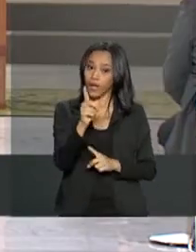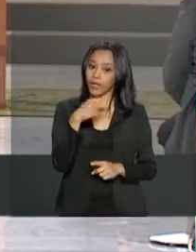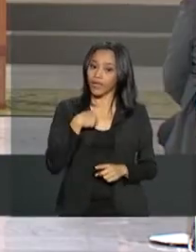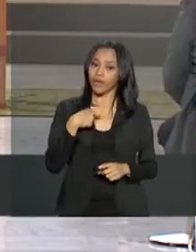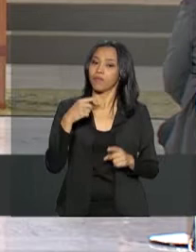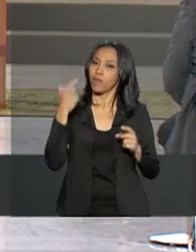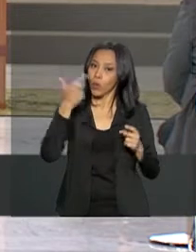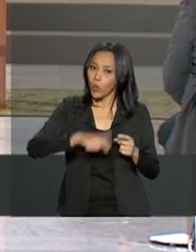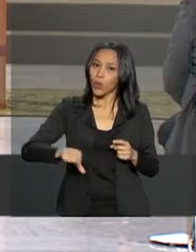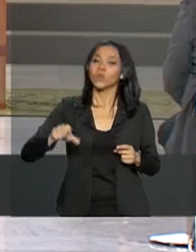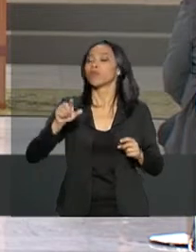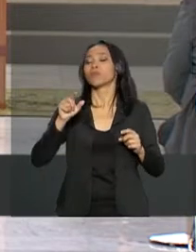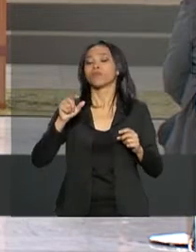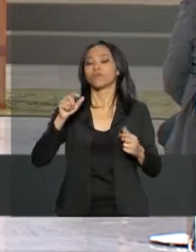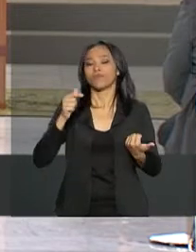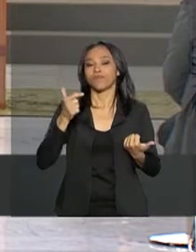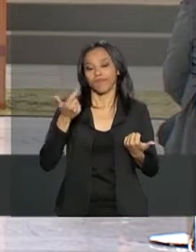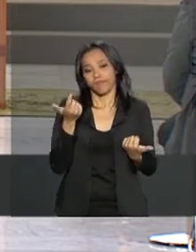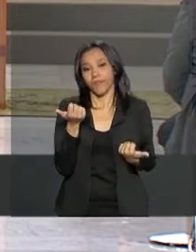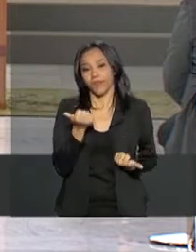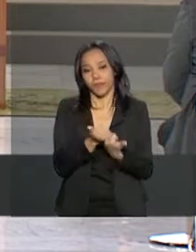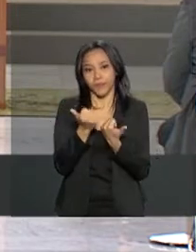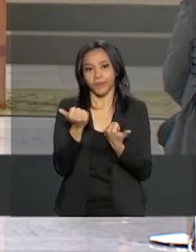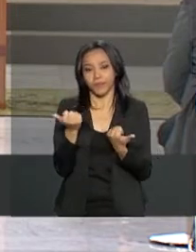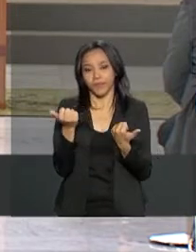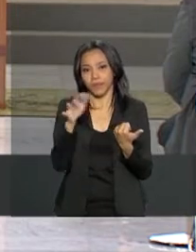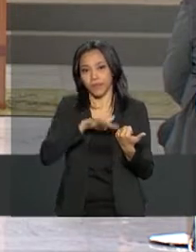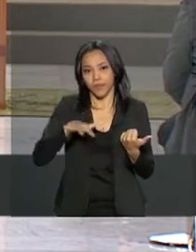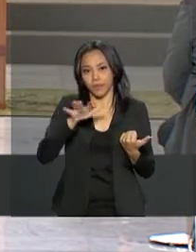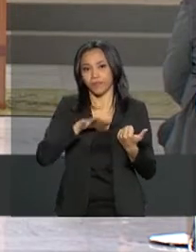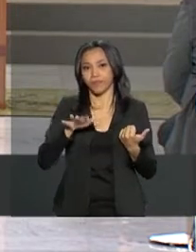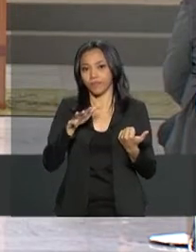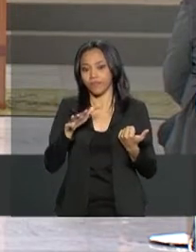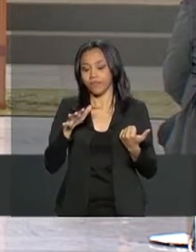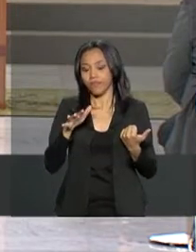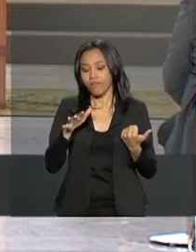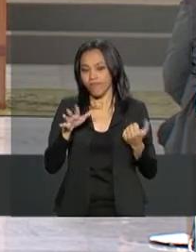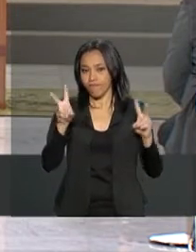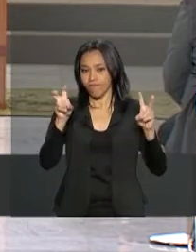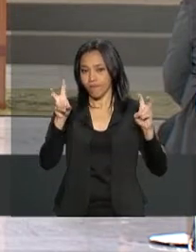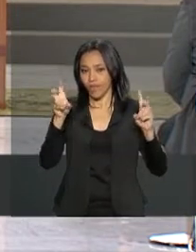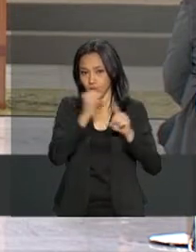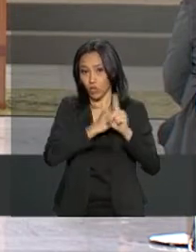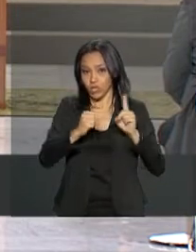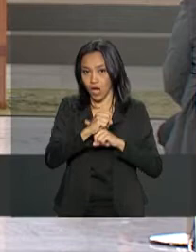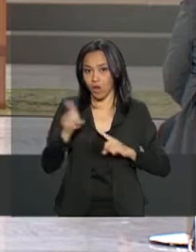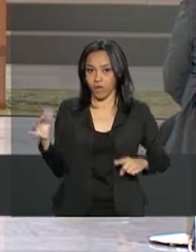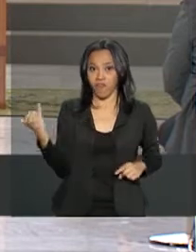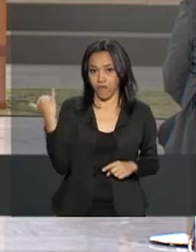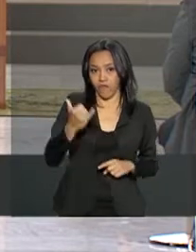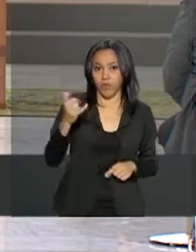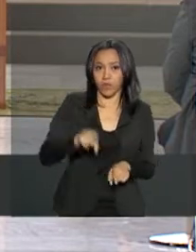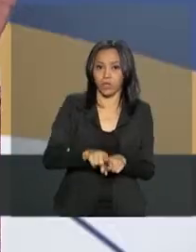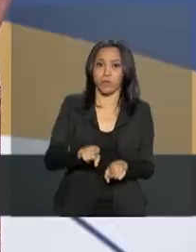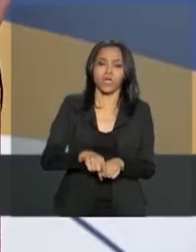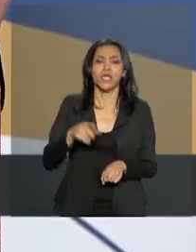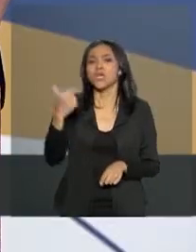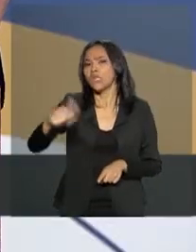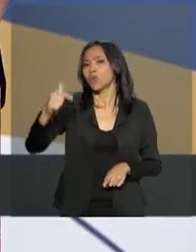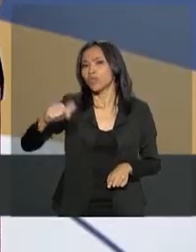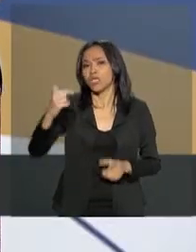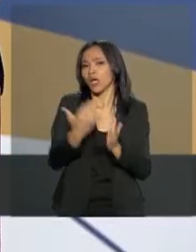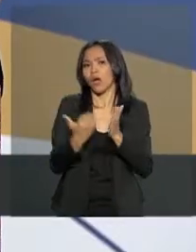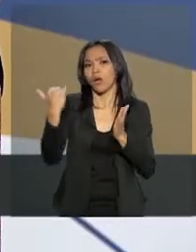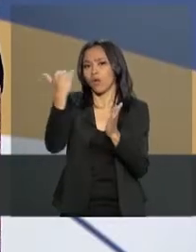que o beltrame salientou nós demos depois de dois anos e meio que não se dava aumento para o bolsa